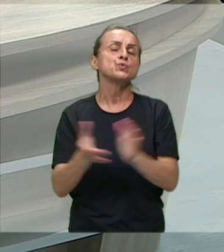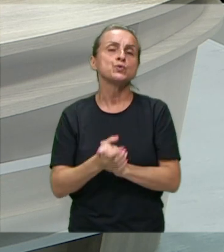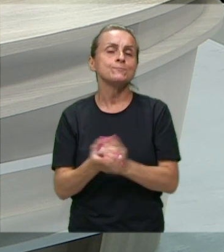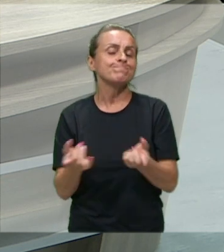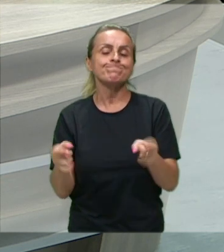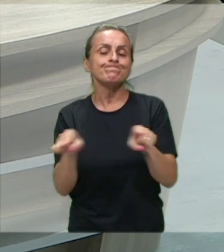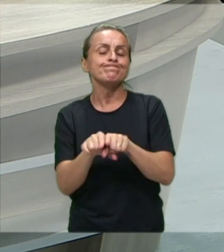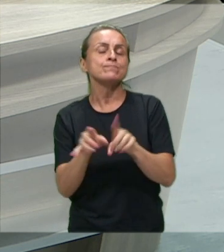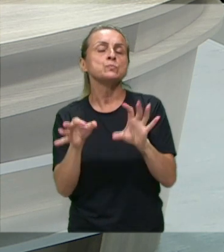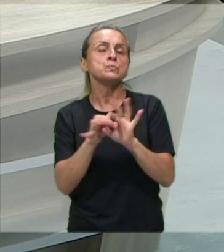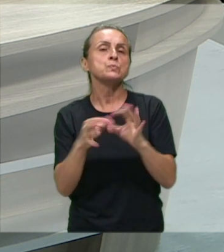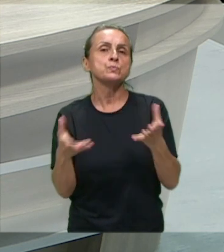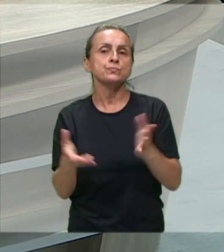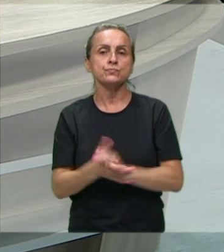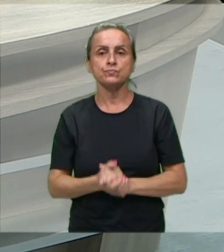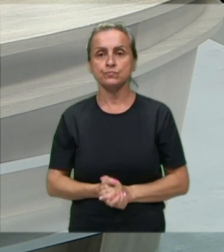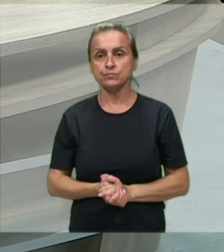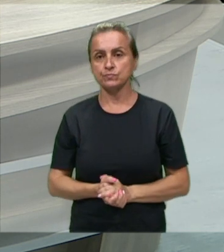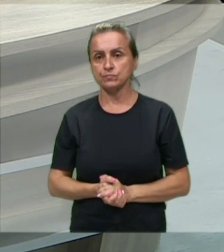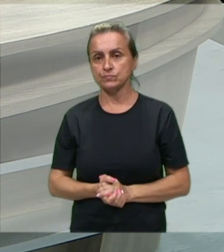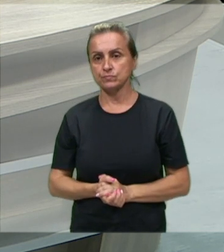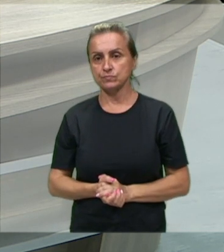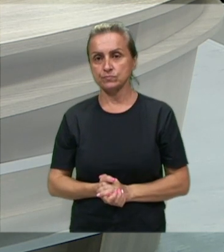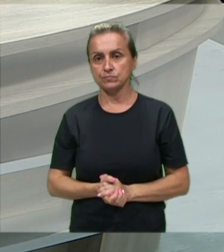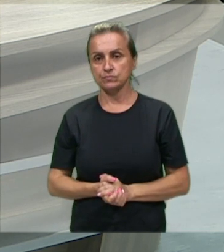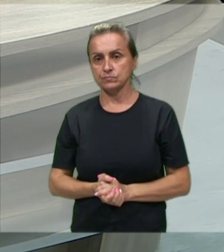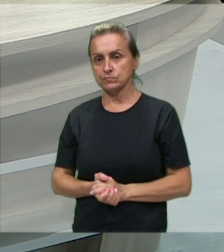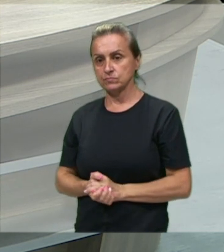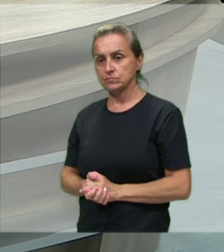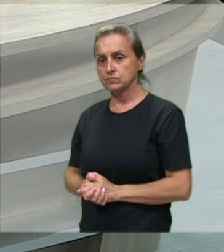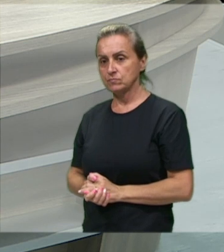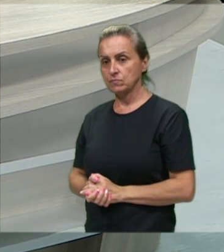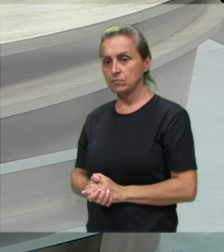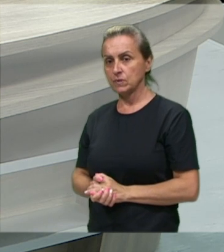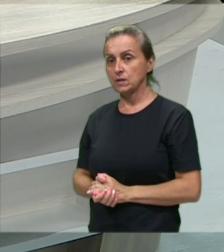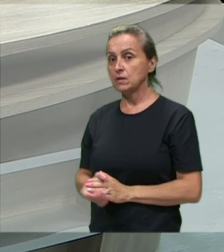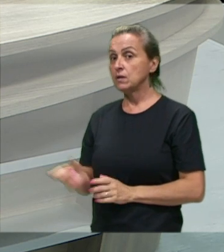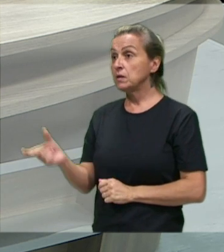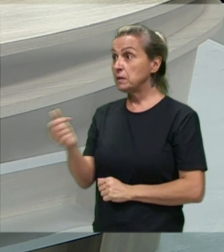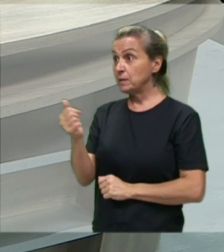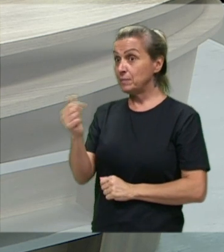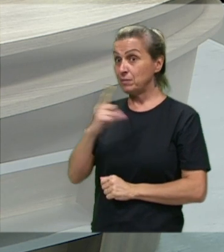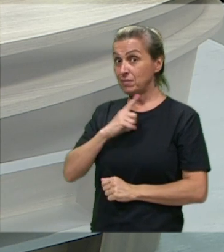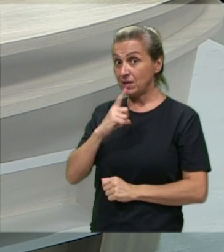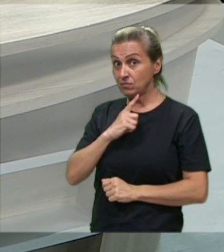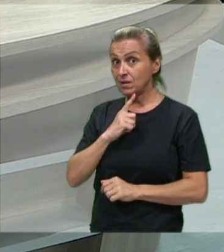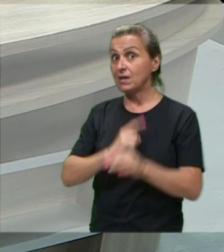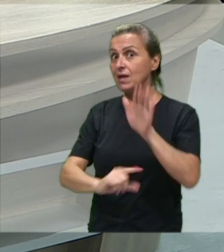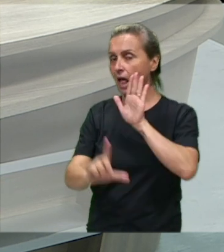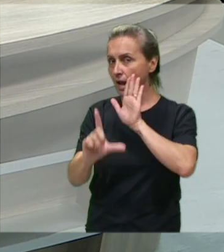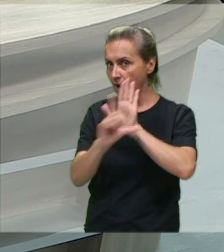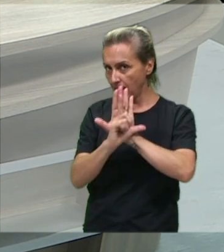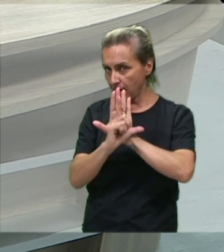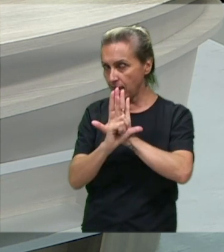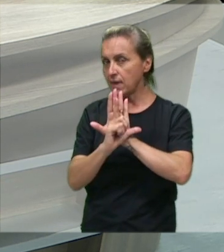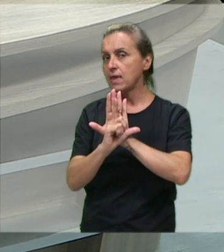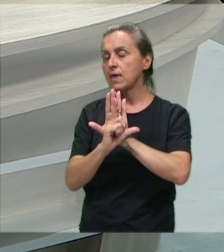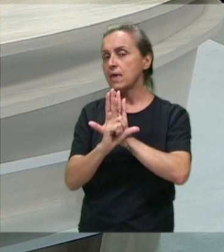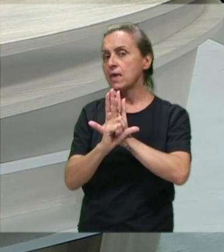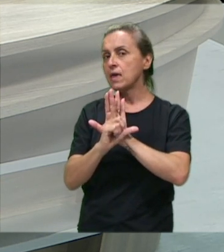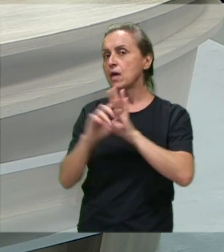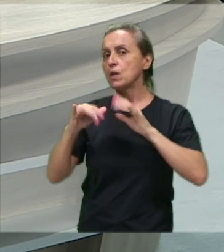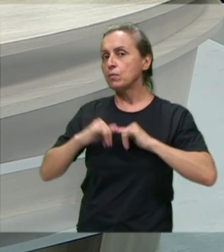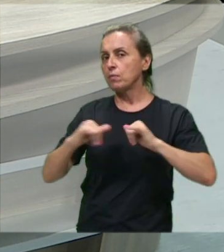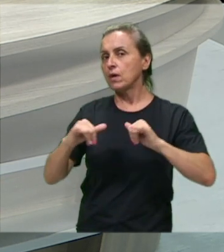isso? Primeiro, a gente tem a própria defesa, que chama-se a Lei de Oferta e Procura. O melhor frigorífico é o mar,